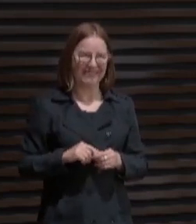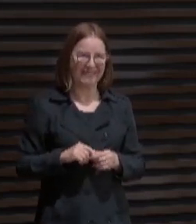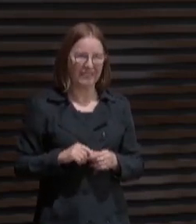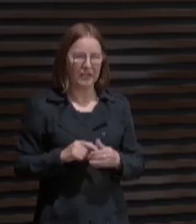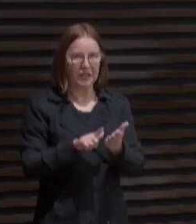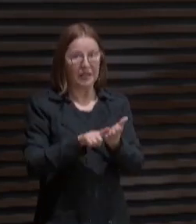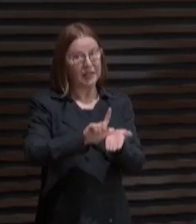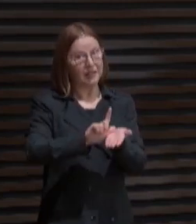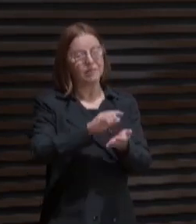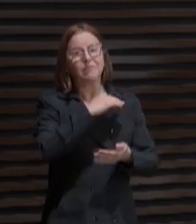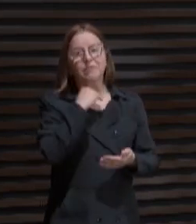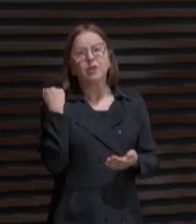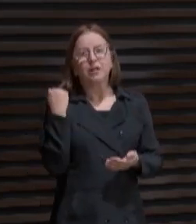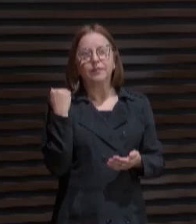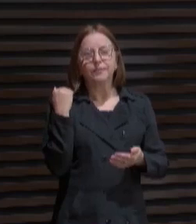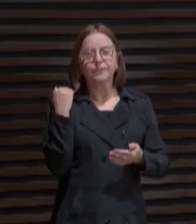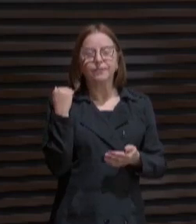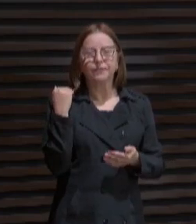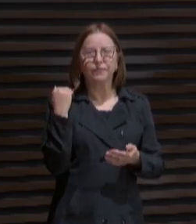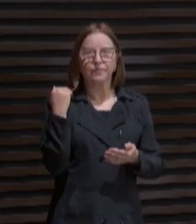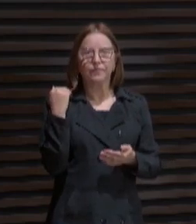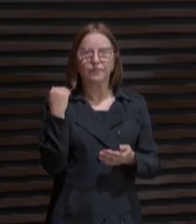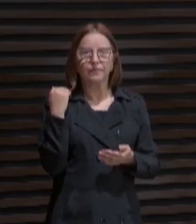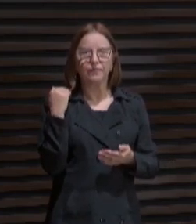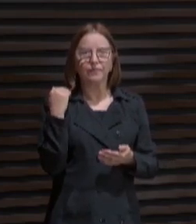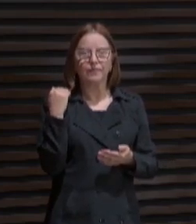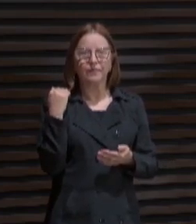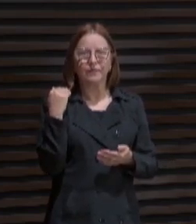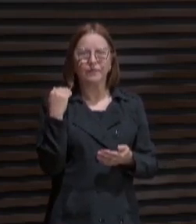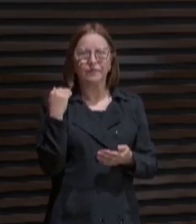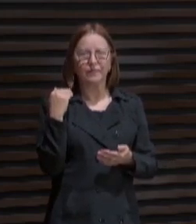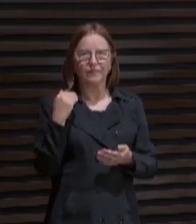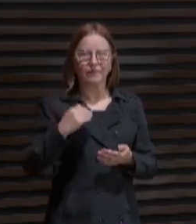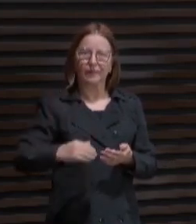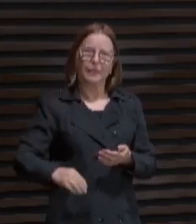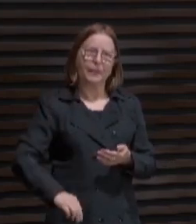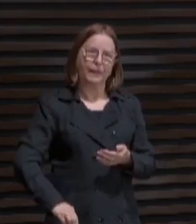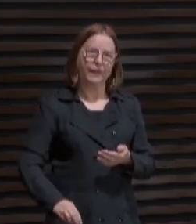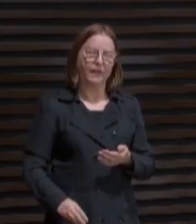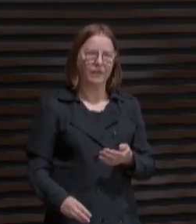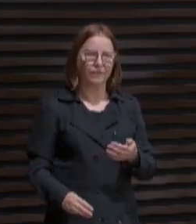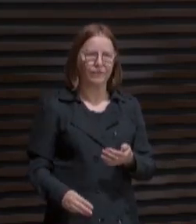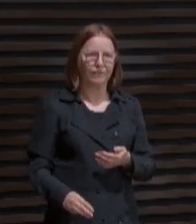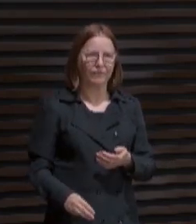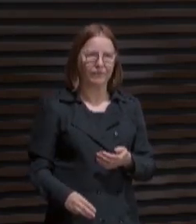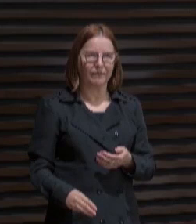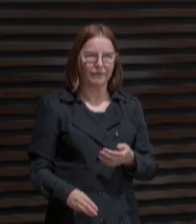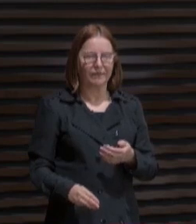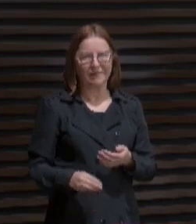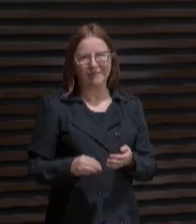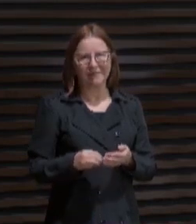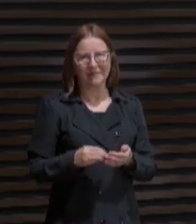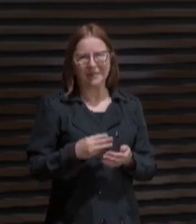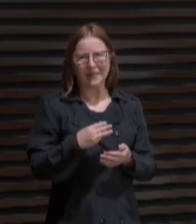Lázaro morre. O que faz Marta, impulsiva? Sai correndo, corre